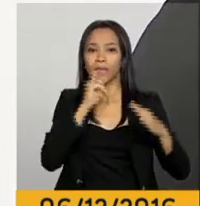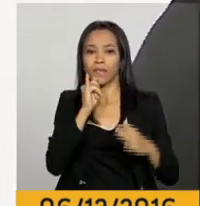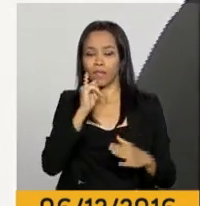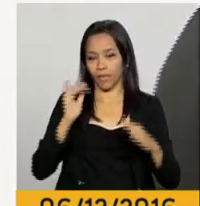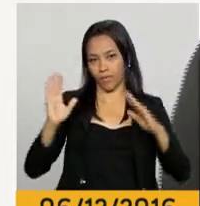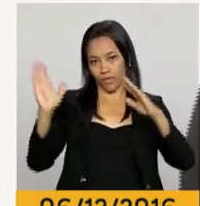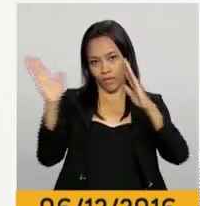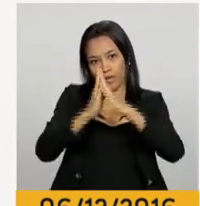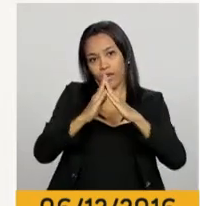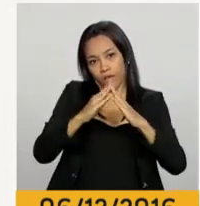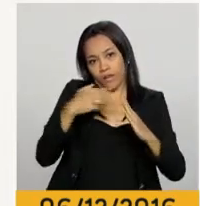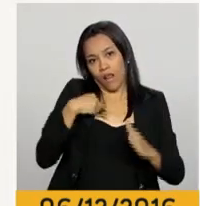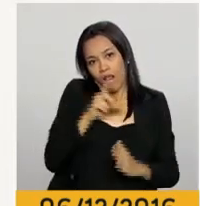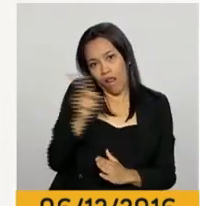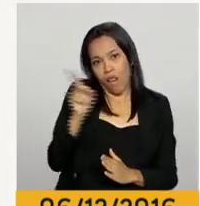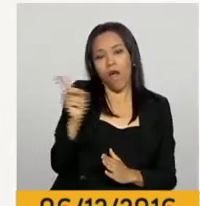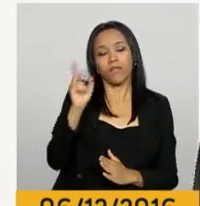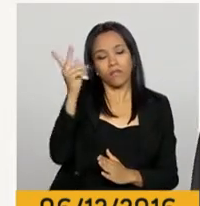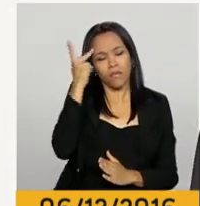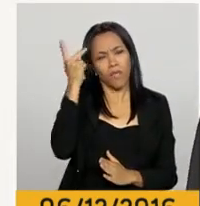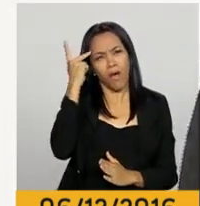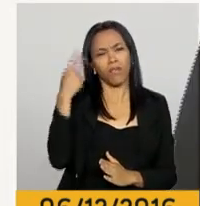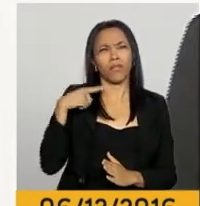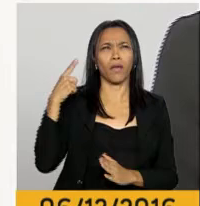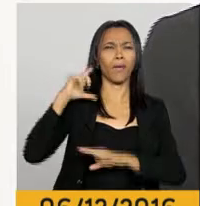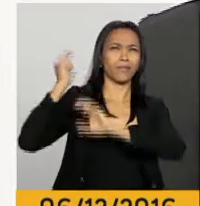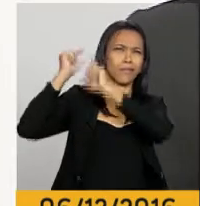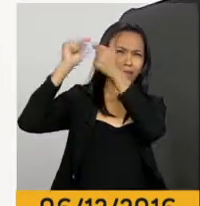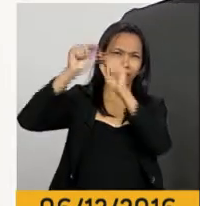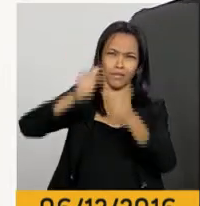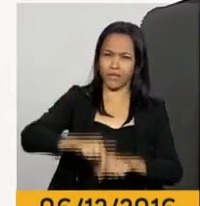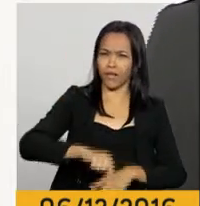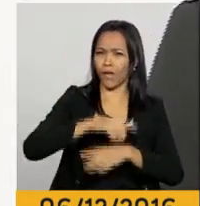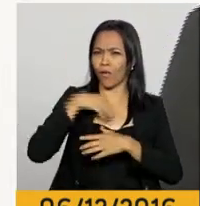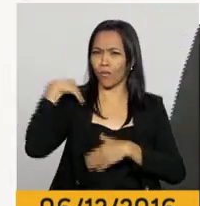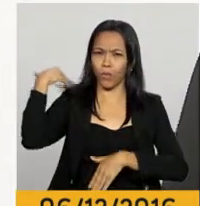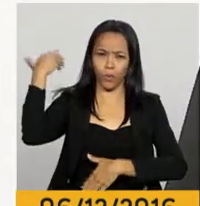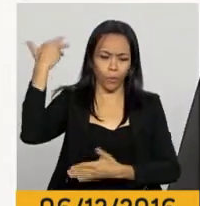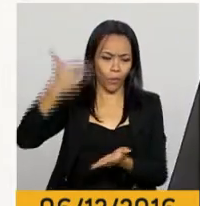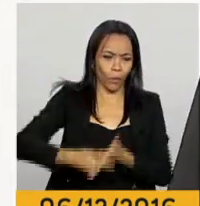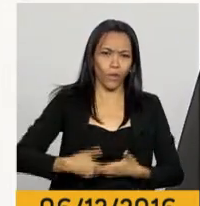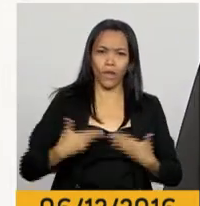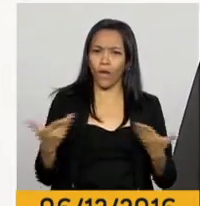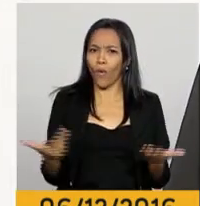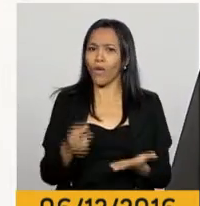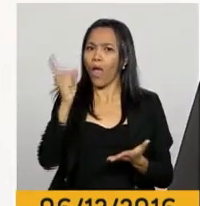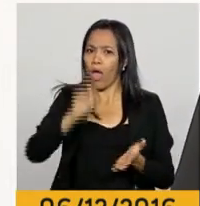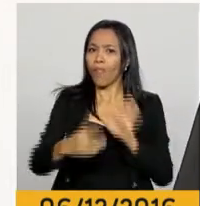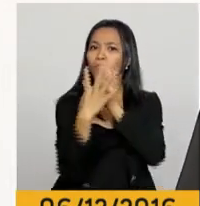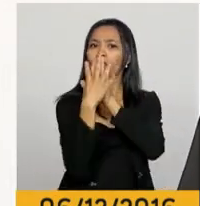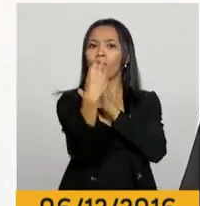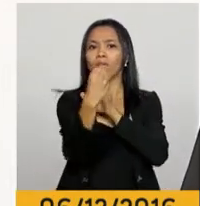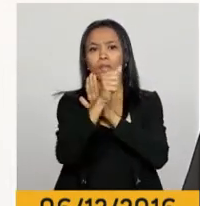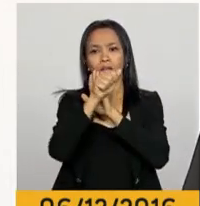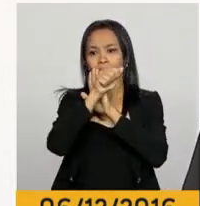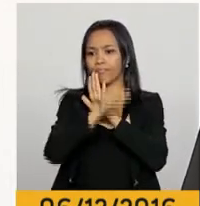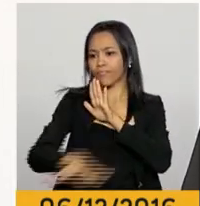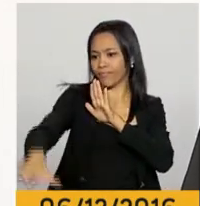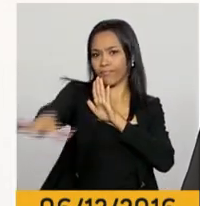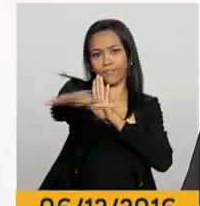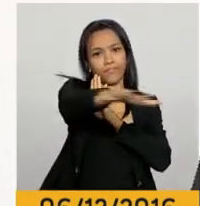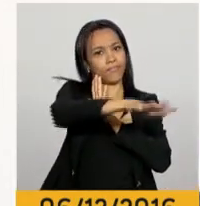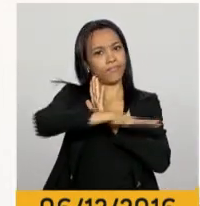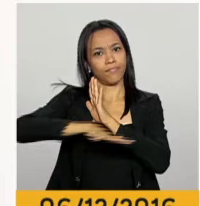que tem uma longa tradição santa casa de são paulo uma tradição extraordinária e serve de exemplo na verdade para